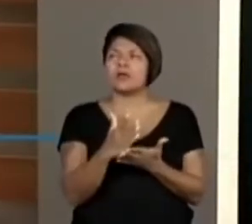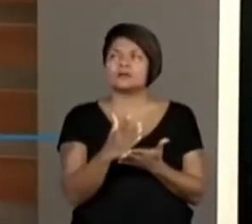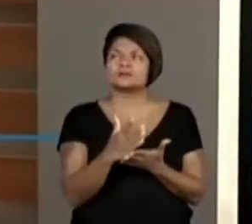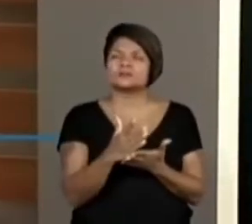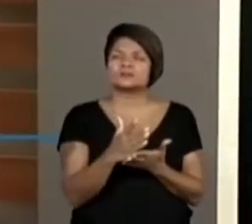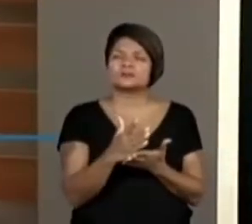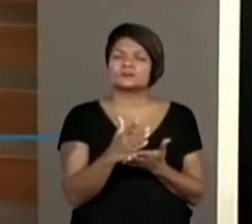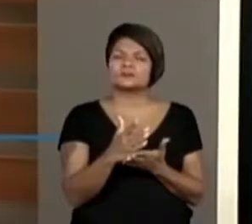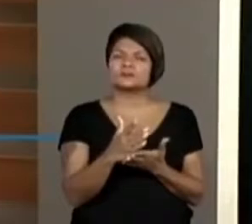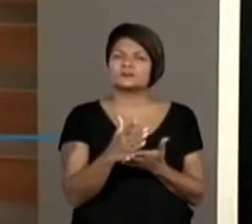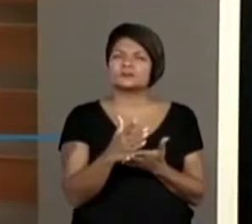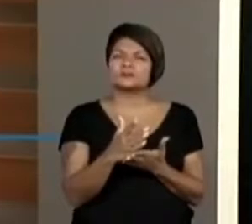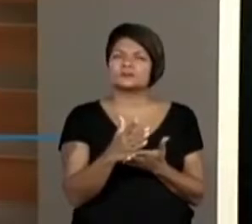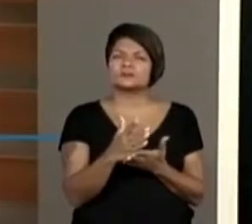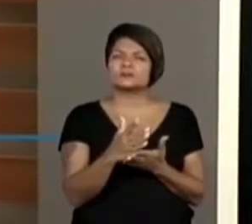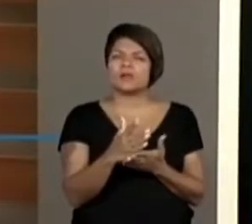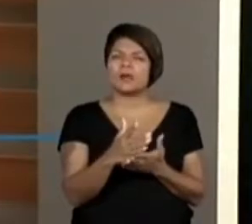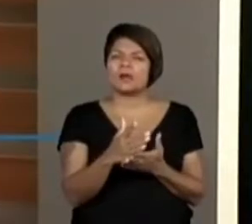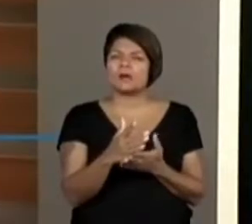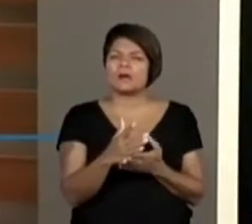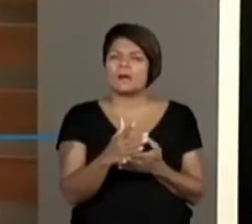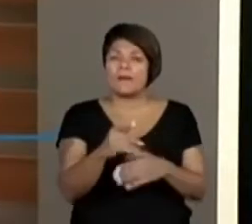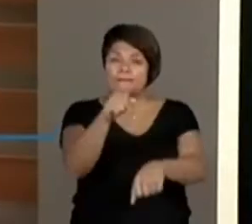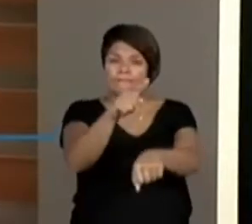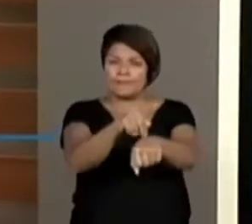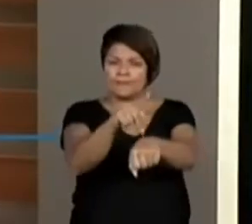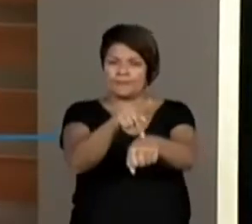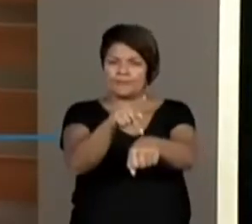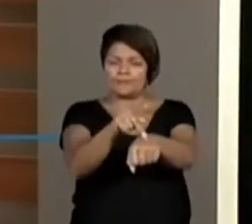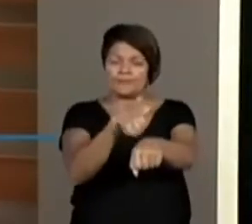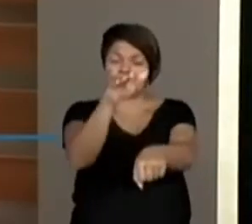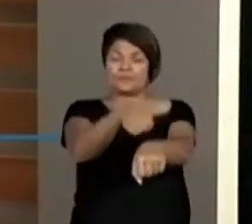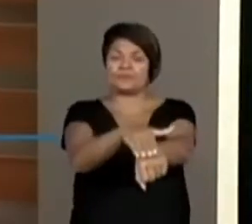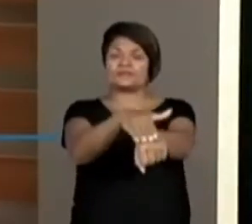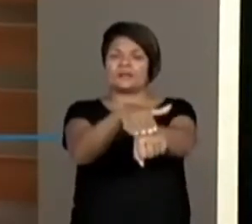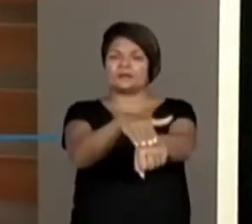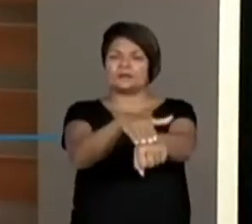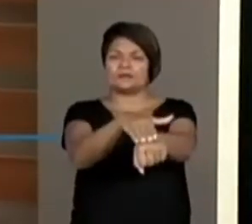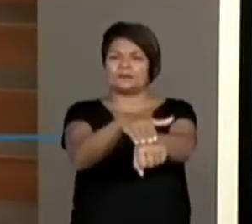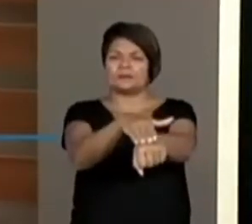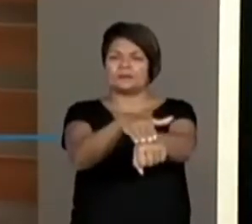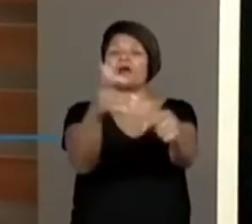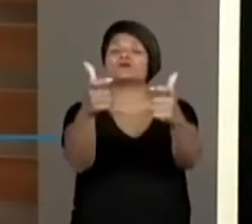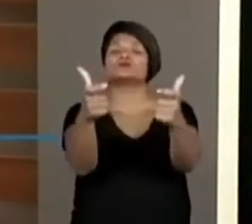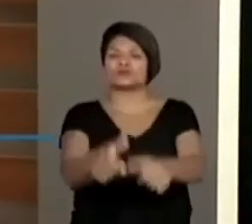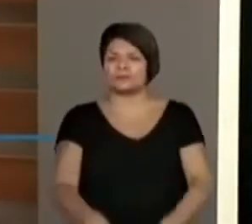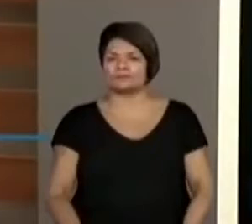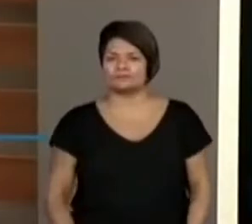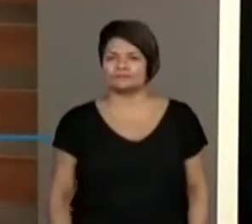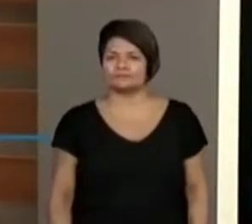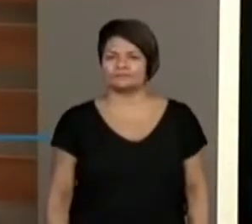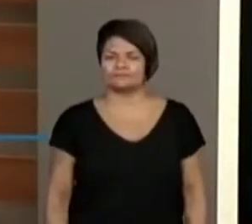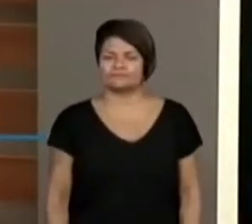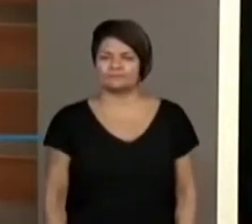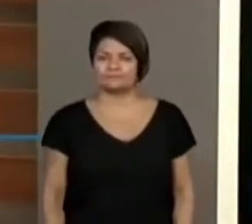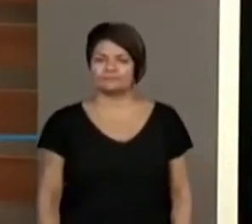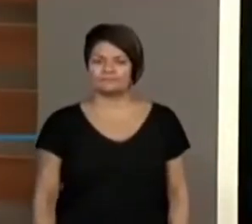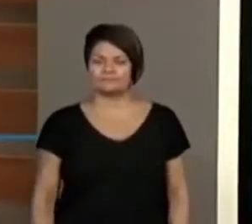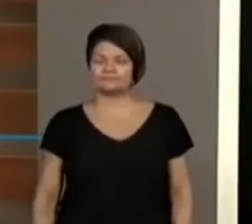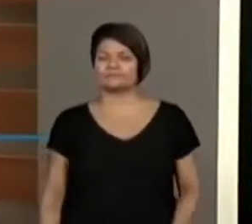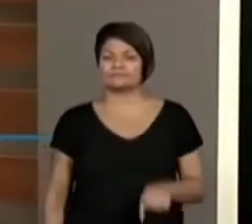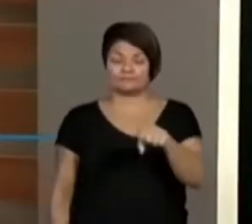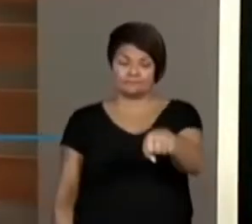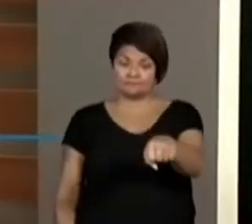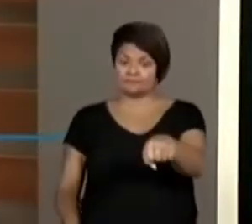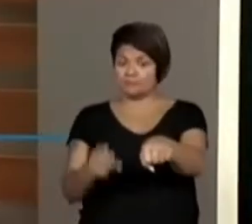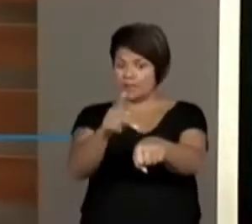com pisei na pedrinha. Procura tentar, você não está com o caderno aí? Tenta escrever pisei na pedrinha, é